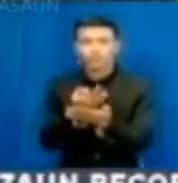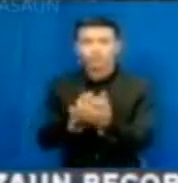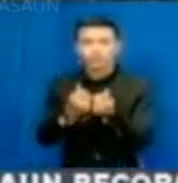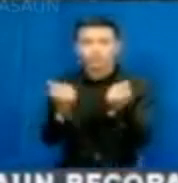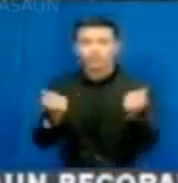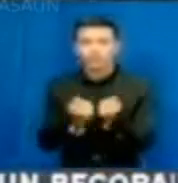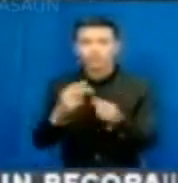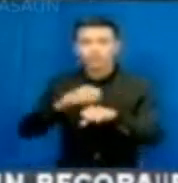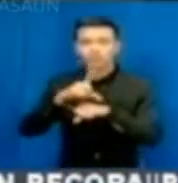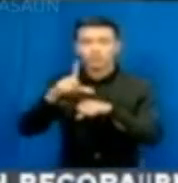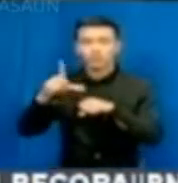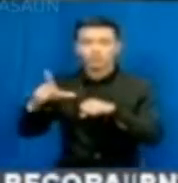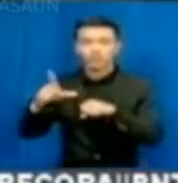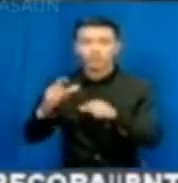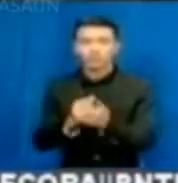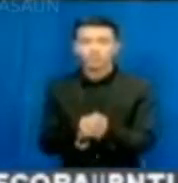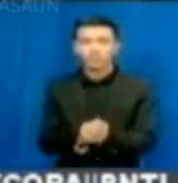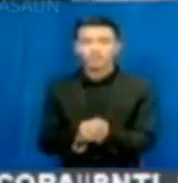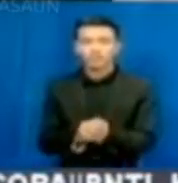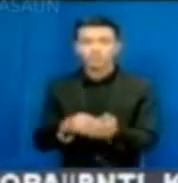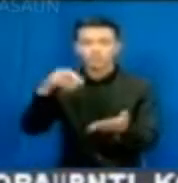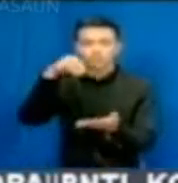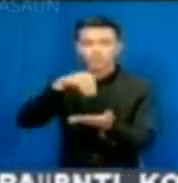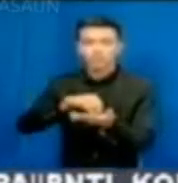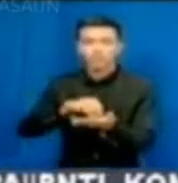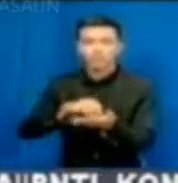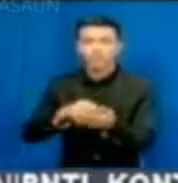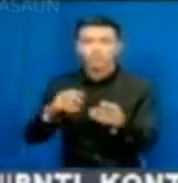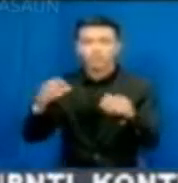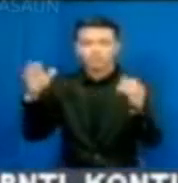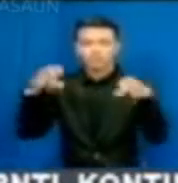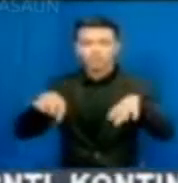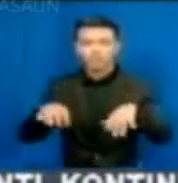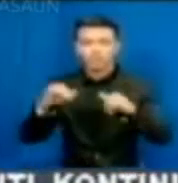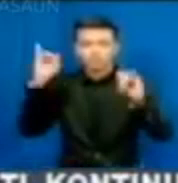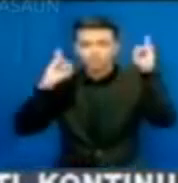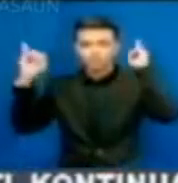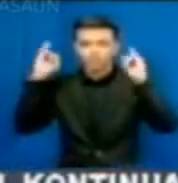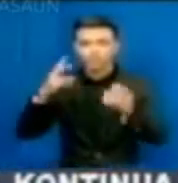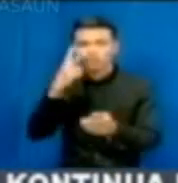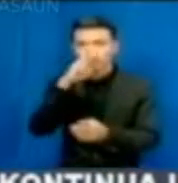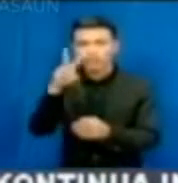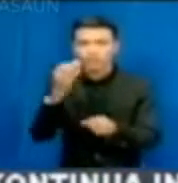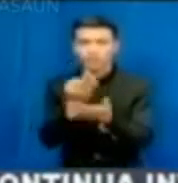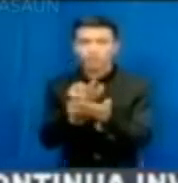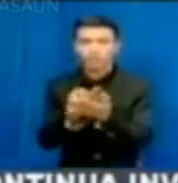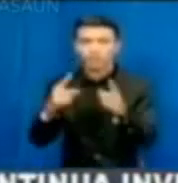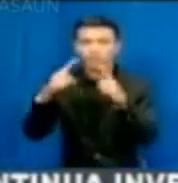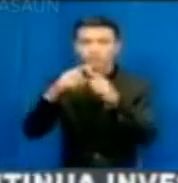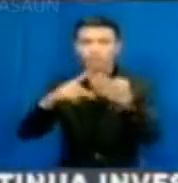Nacional Avaliação, Planeamento e Monitorização mos estabelece sistema informática, onde taumatam da execução orçamento cada